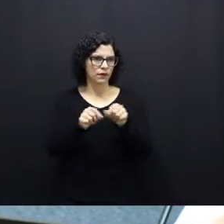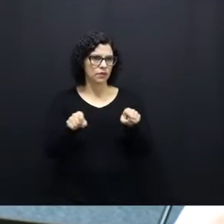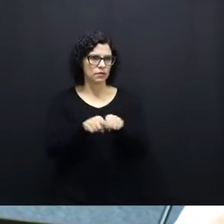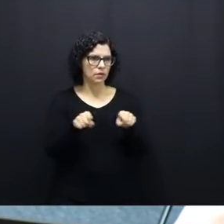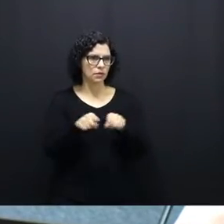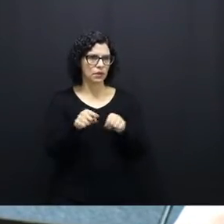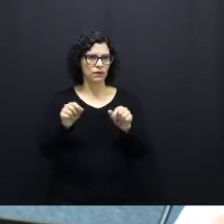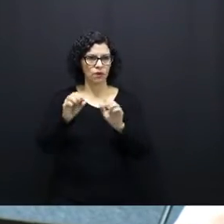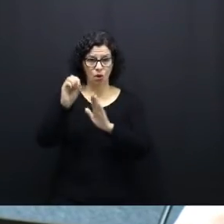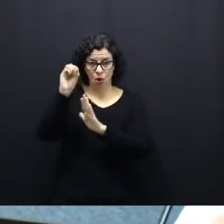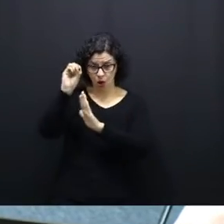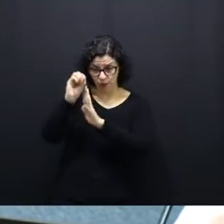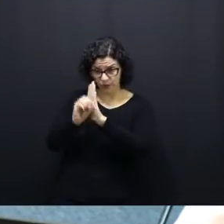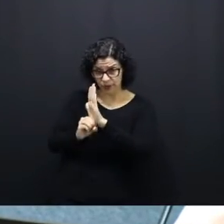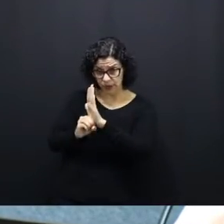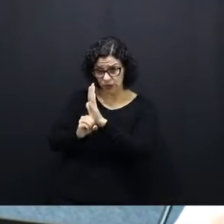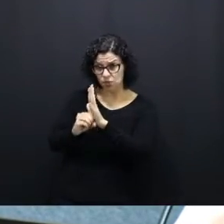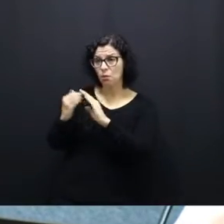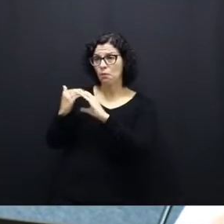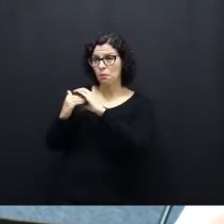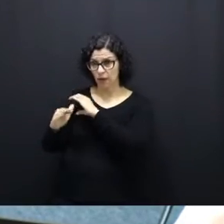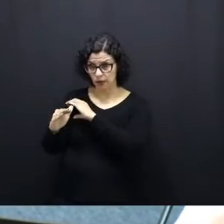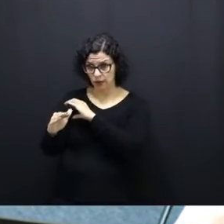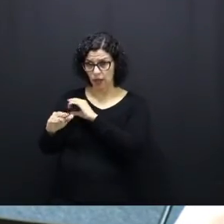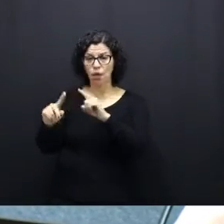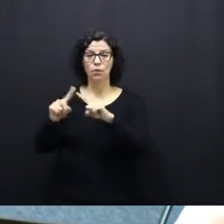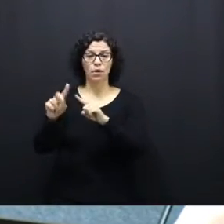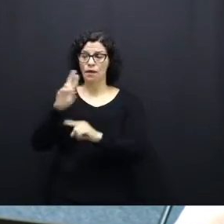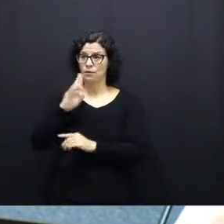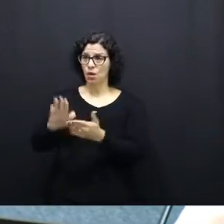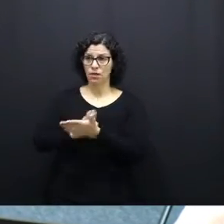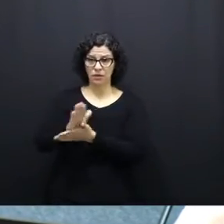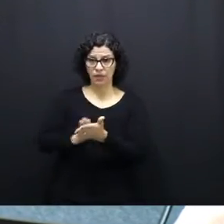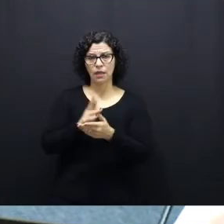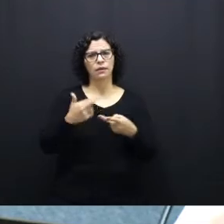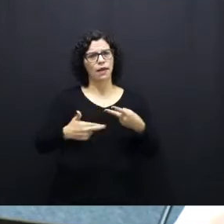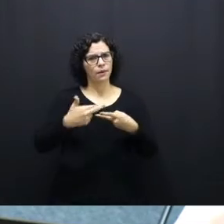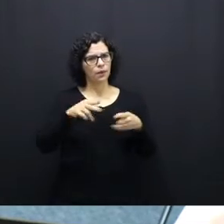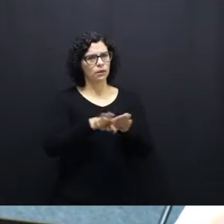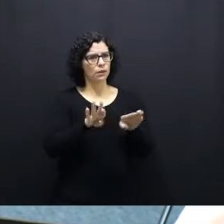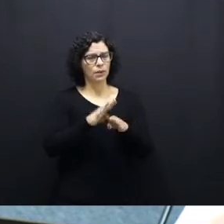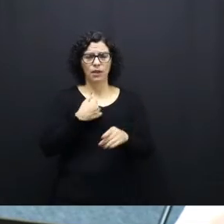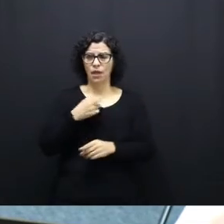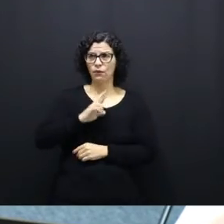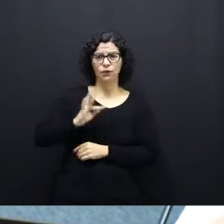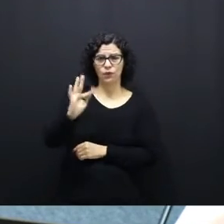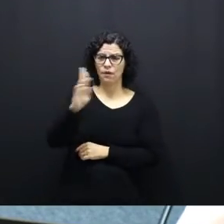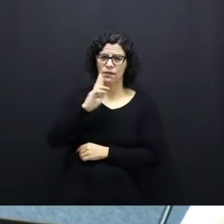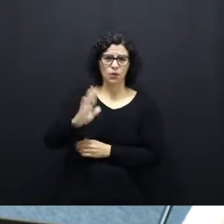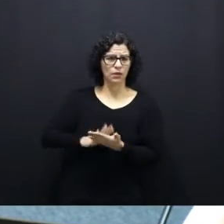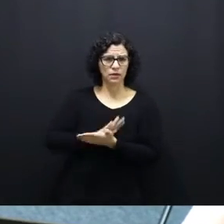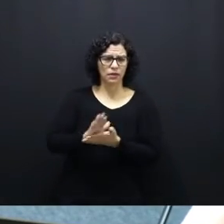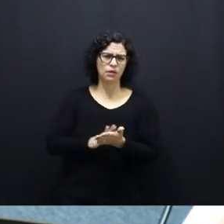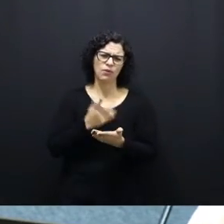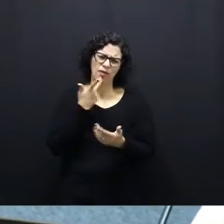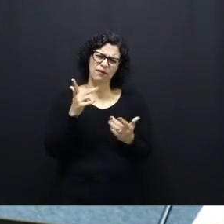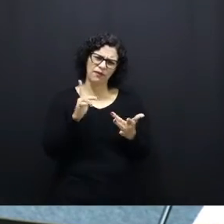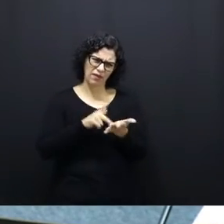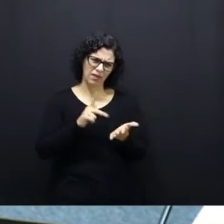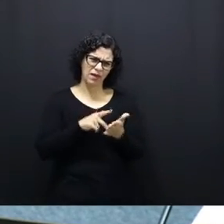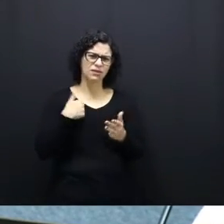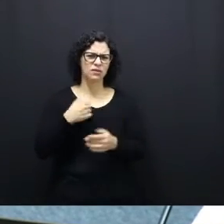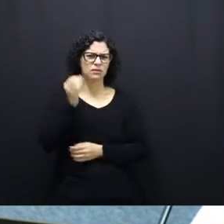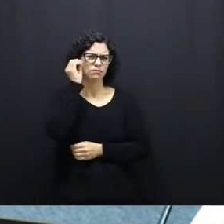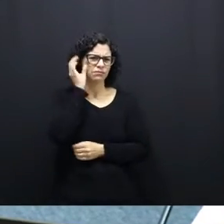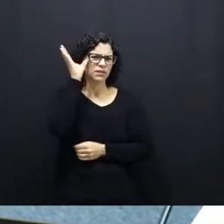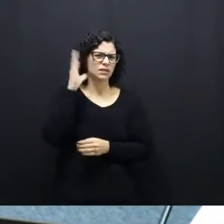pode ser que alimento porque a esposa do Ofício que eu fiz o fim a turma da resposta do Ofício porque não vai vir Nobre vereadora Vamos ser coerentes vamos e